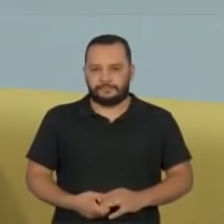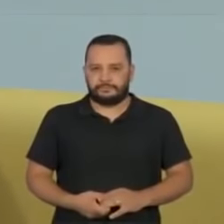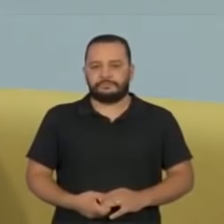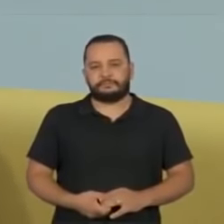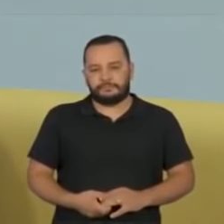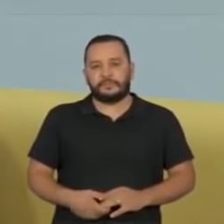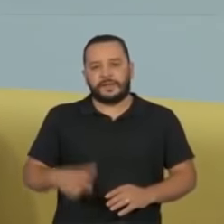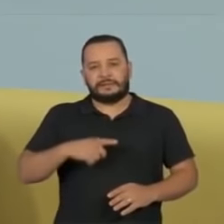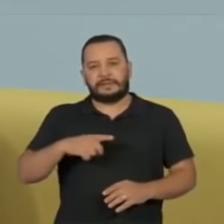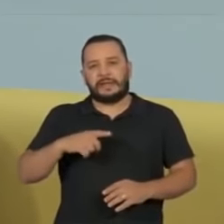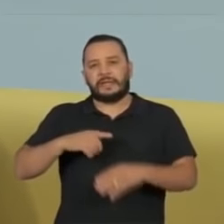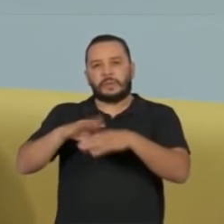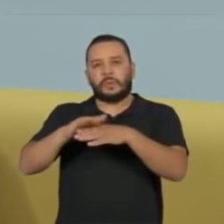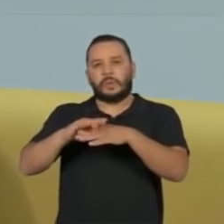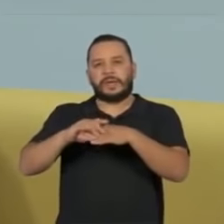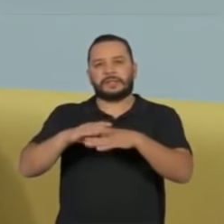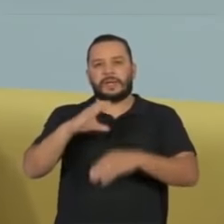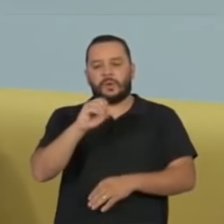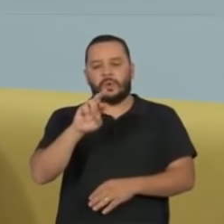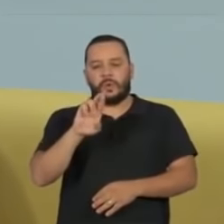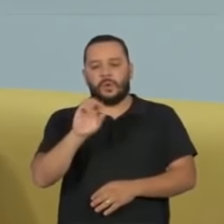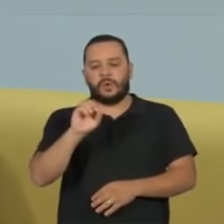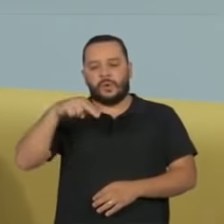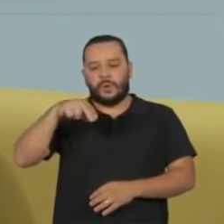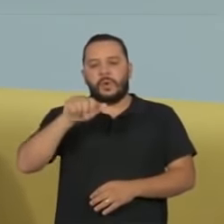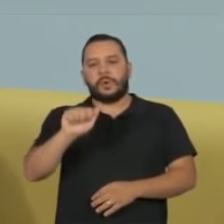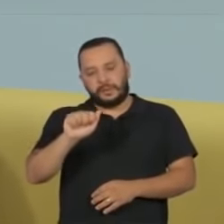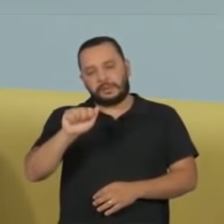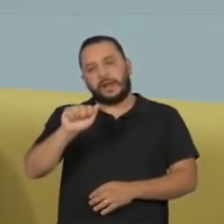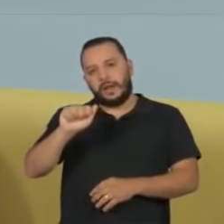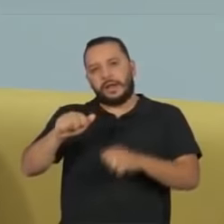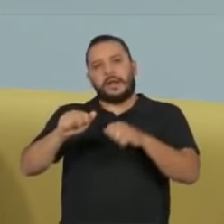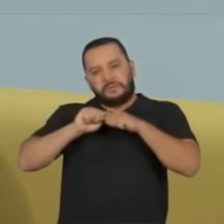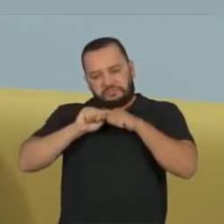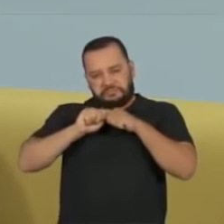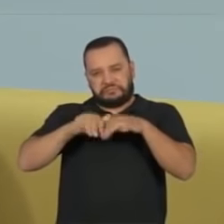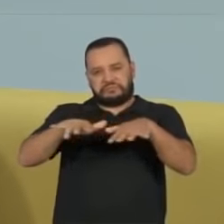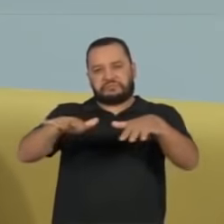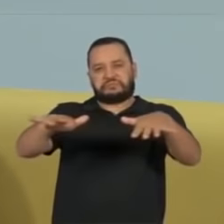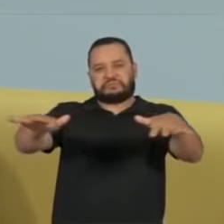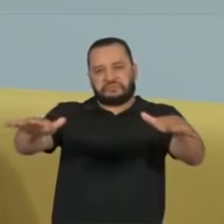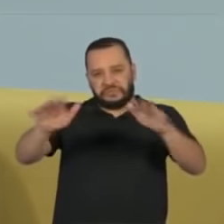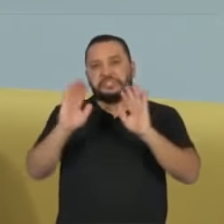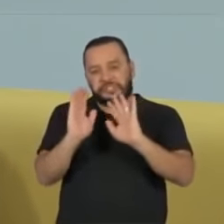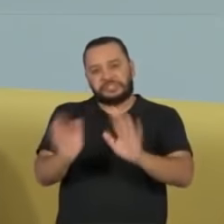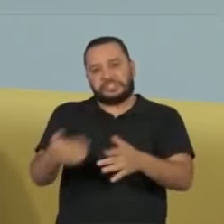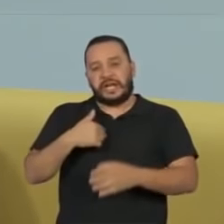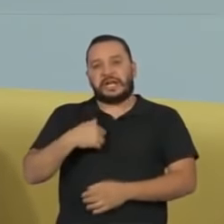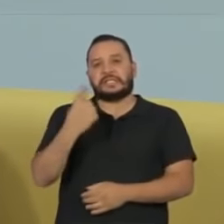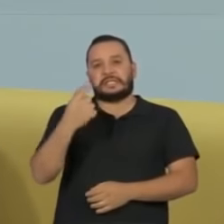A epidemia do coronavírus na China já tem 17 mortos e mais de 440 pessoas